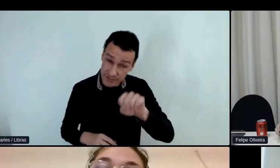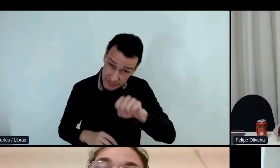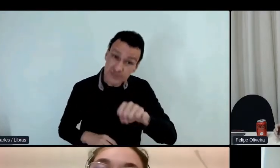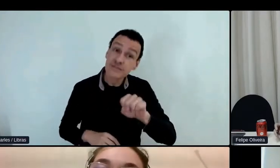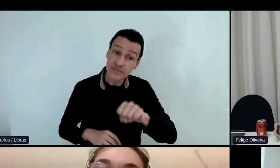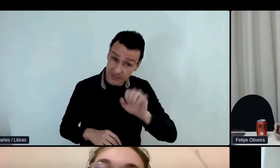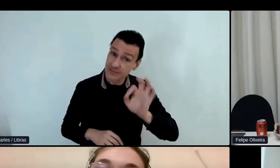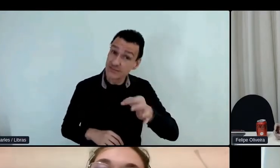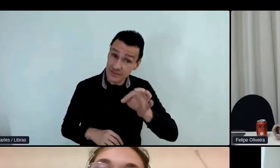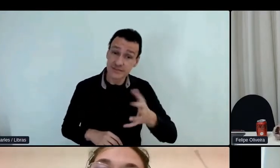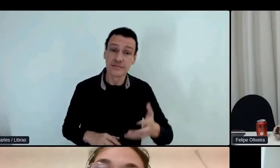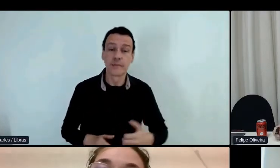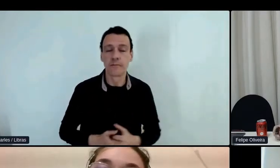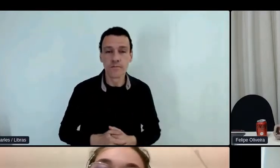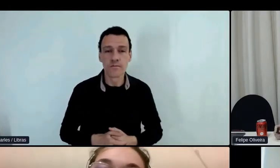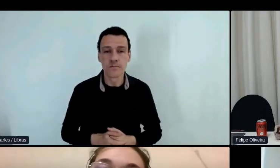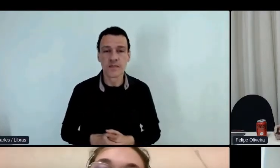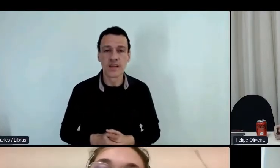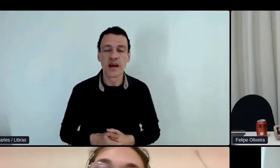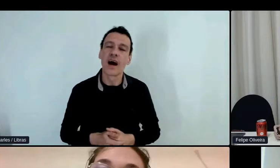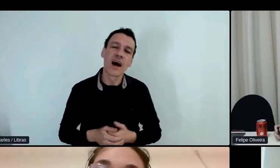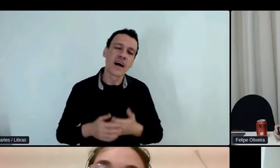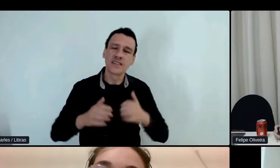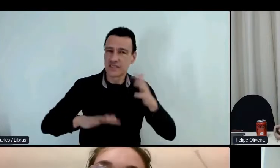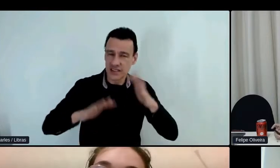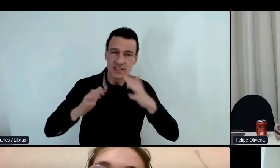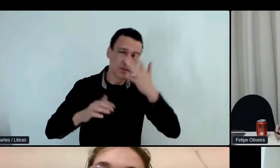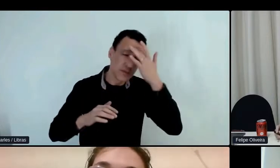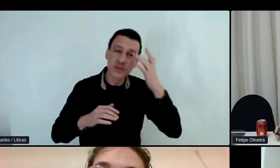dizer, mas sem usar qualquer expressão que